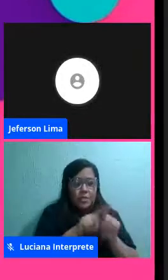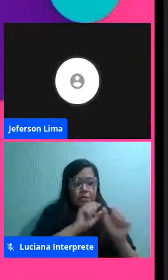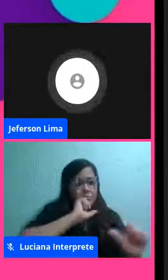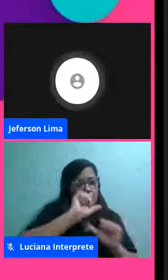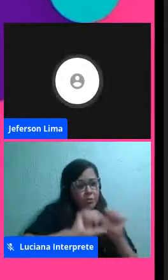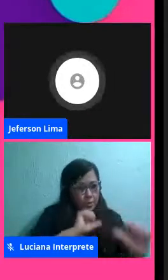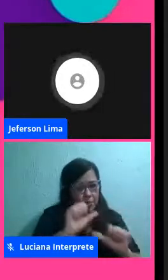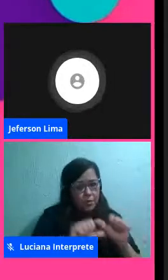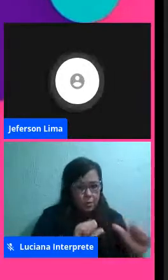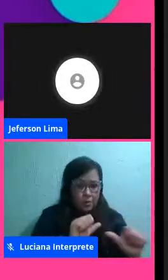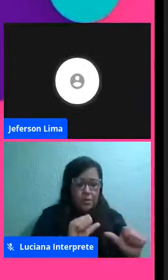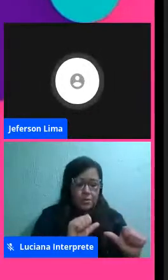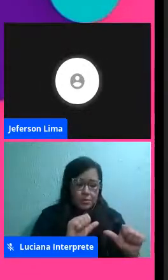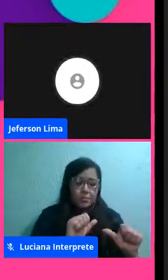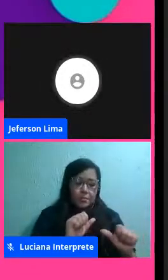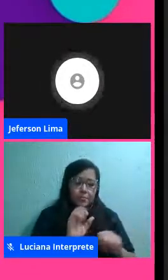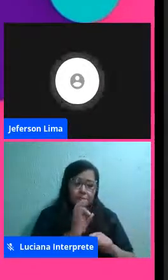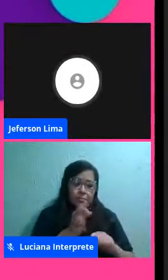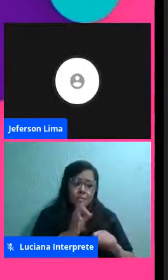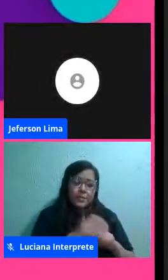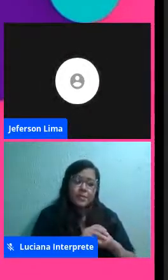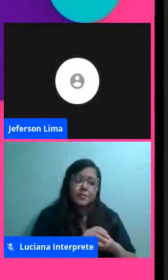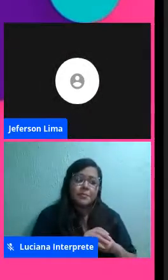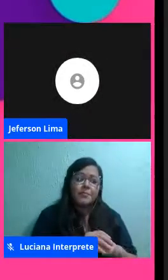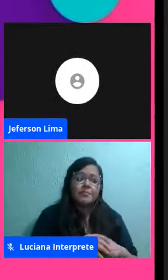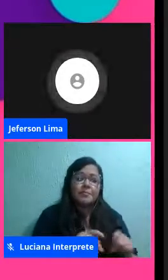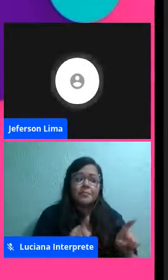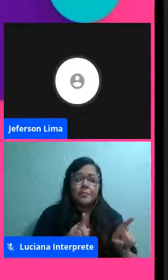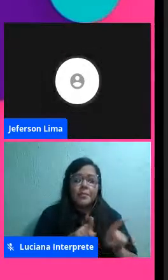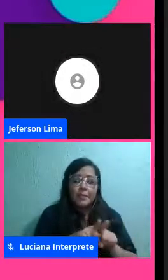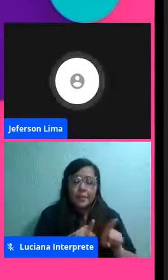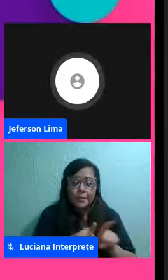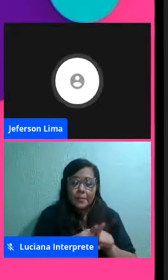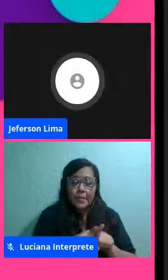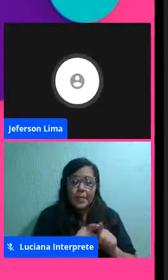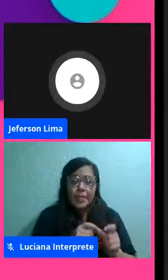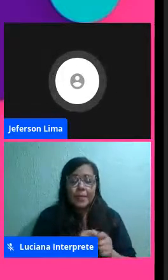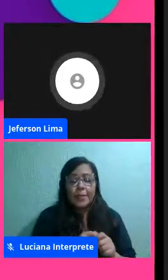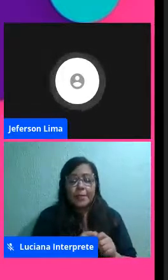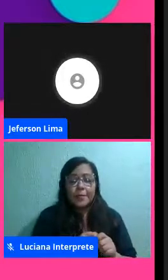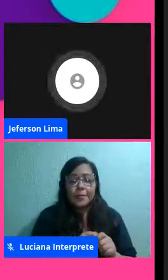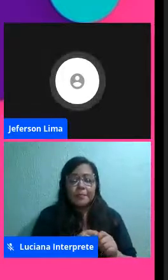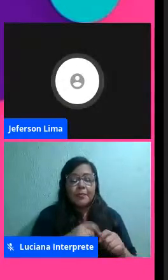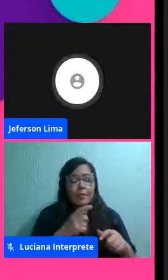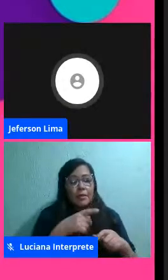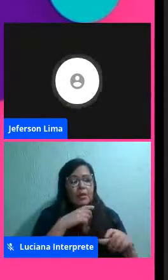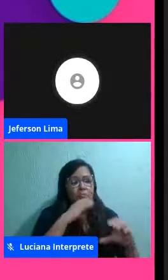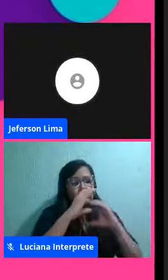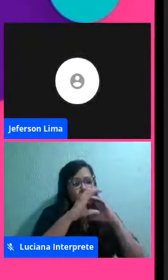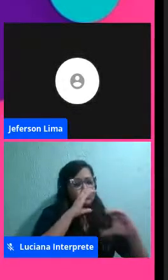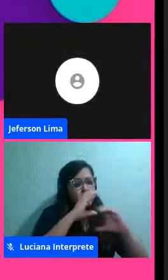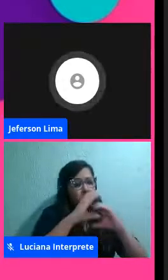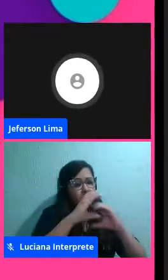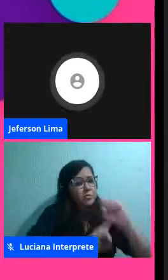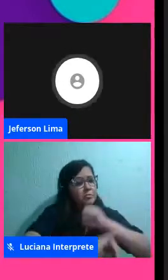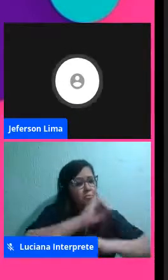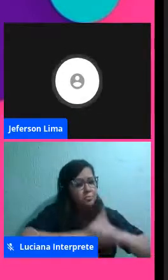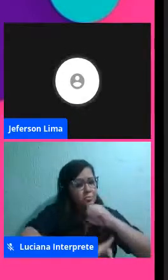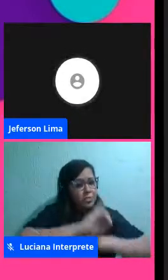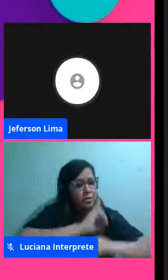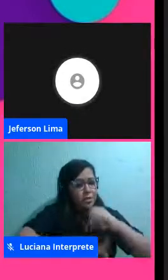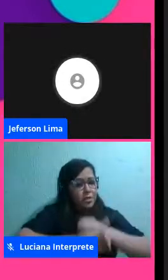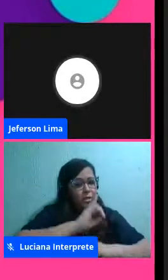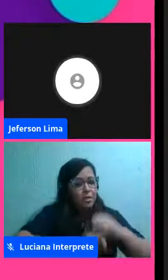Perfeitinho, acho que a gente vai começar com o atuador, que vai ser um pouco mais simples. E a gente quer que ele se comunique com a internet, com o